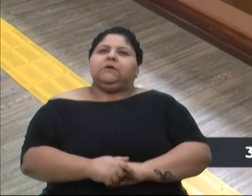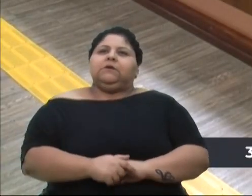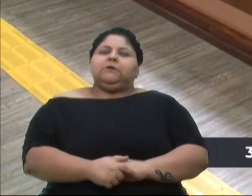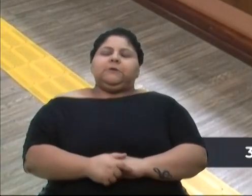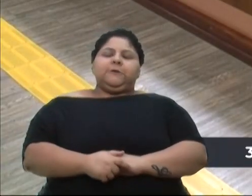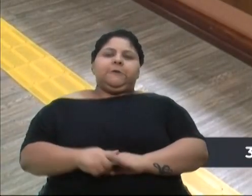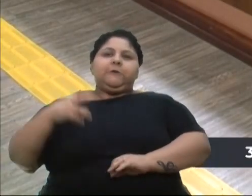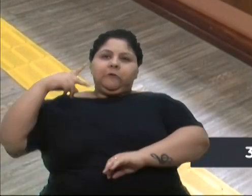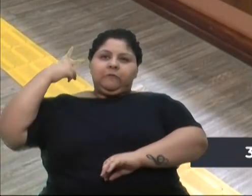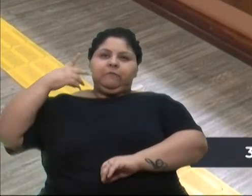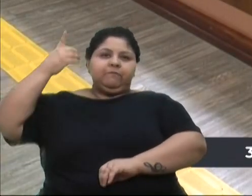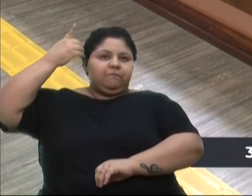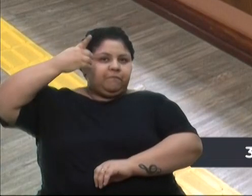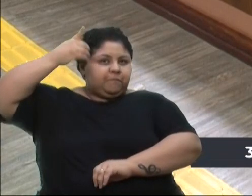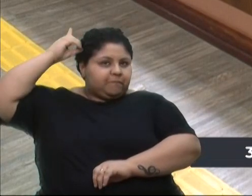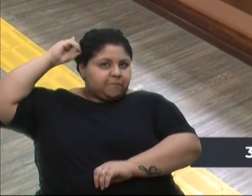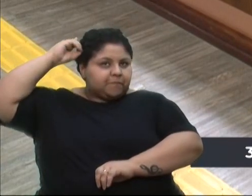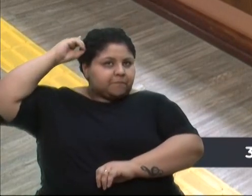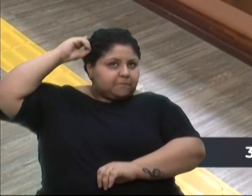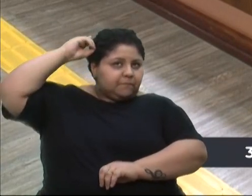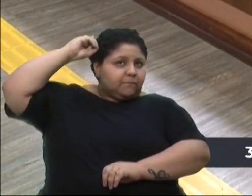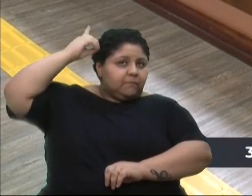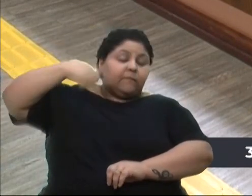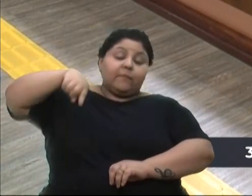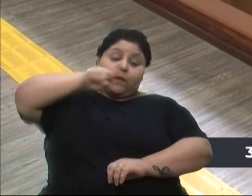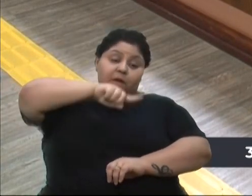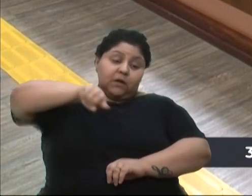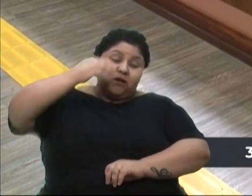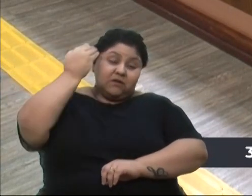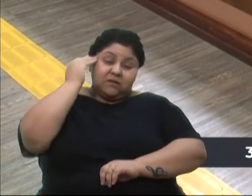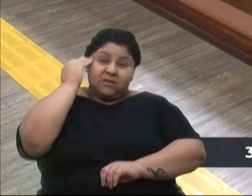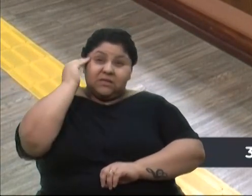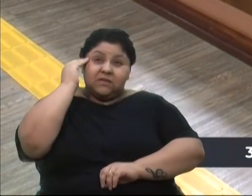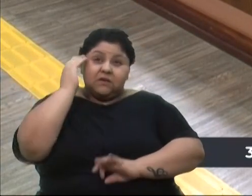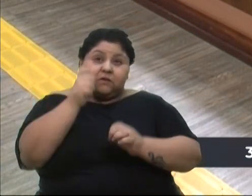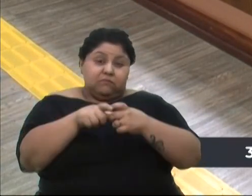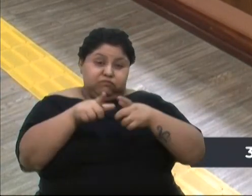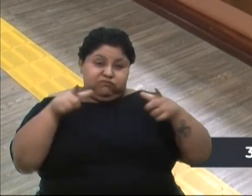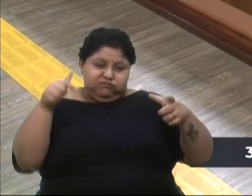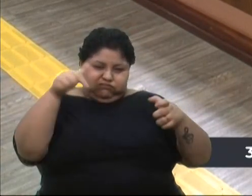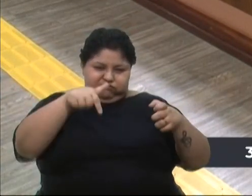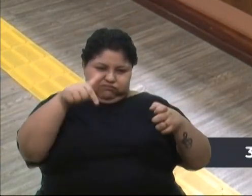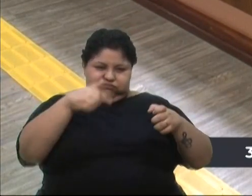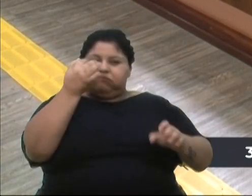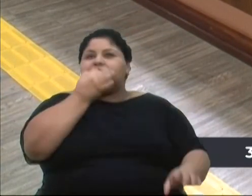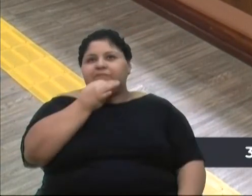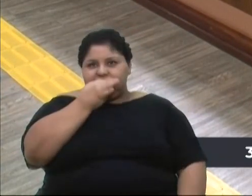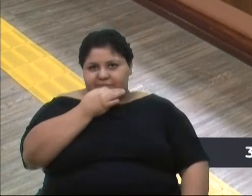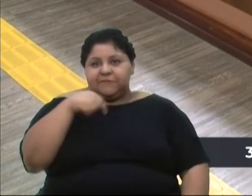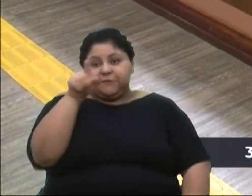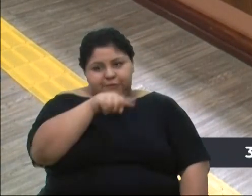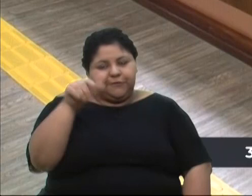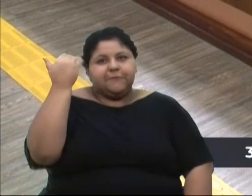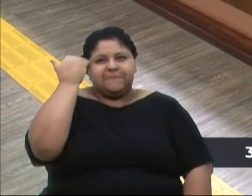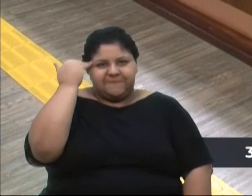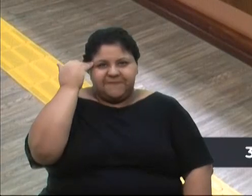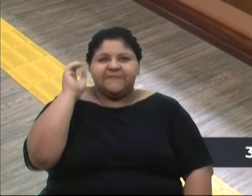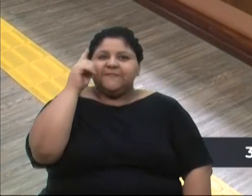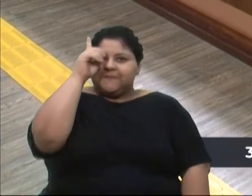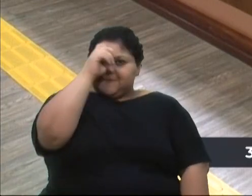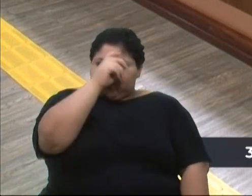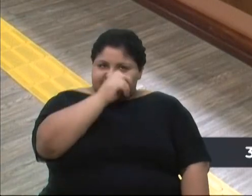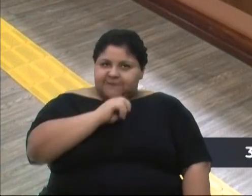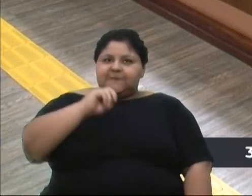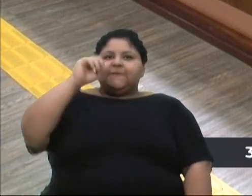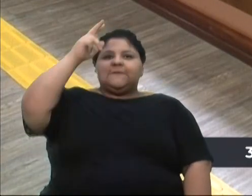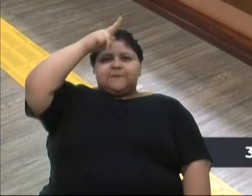Vereador Lucas Dil, nós sabemos do tamanho da cidade de Caxias do Sul e nós sabemos da dificuldade que um